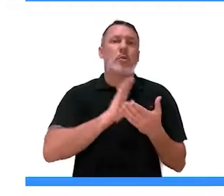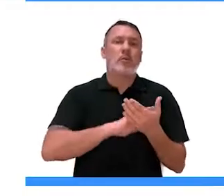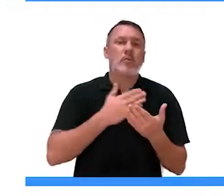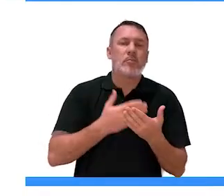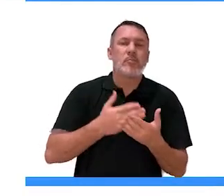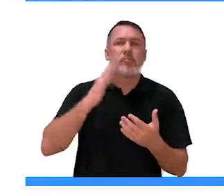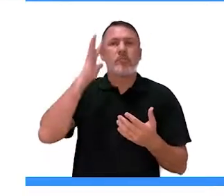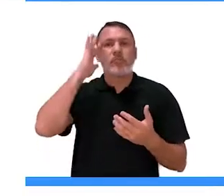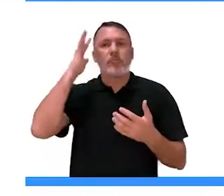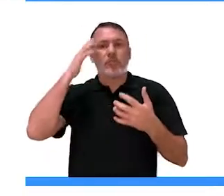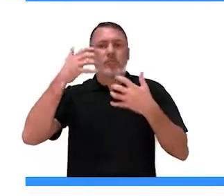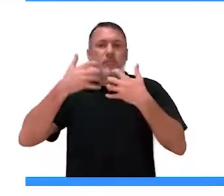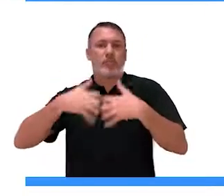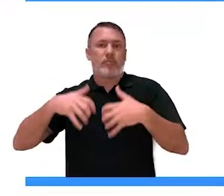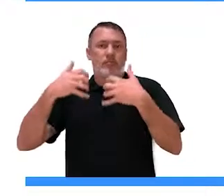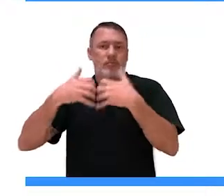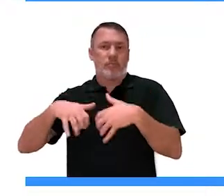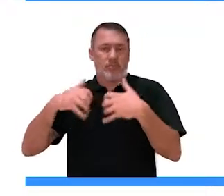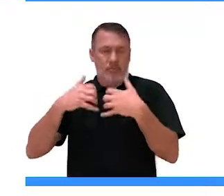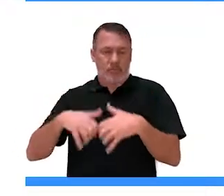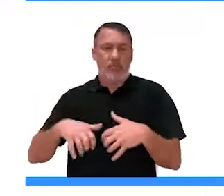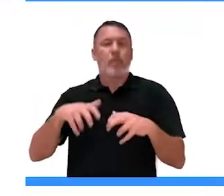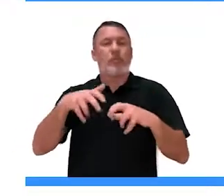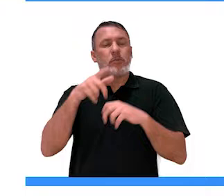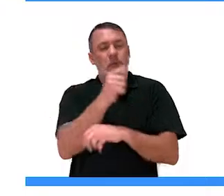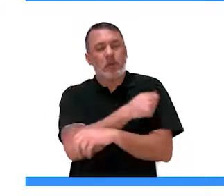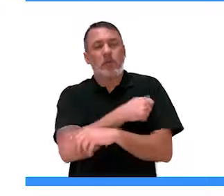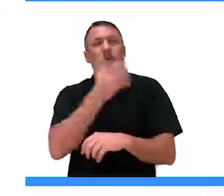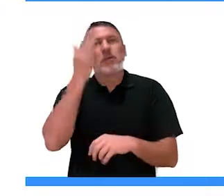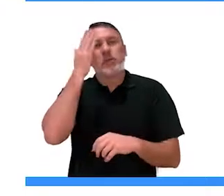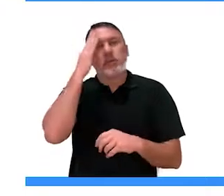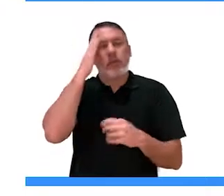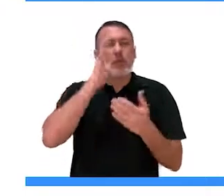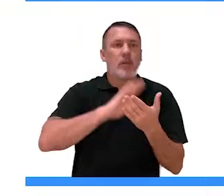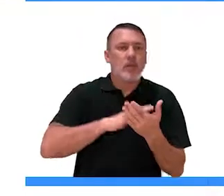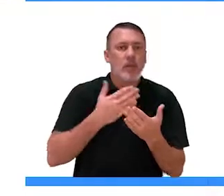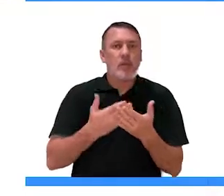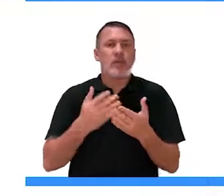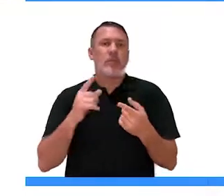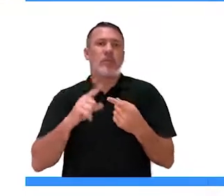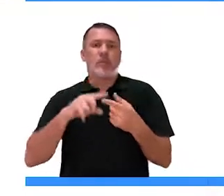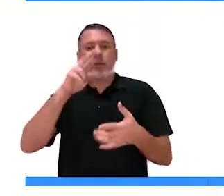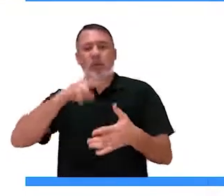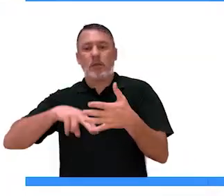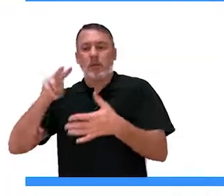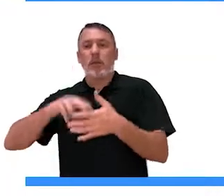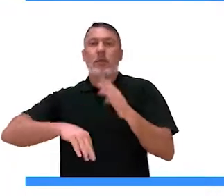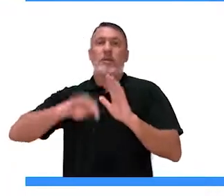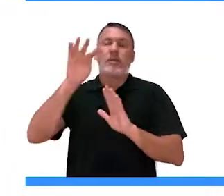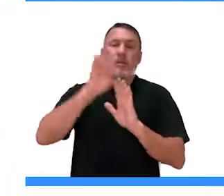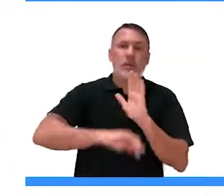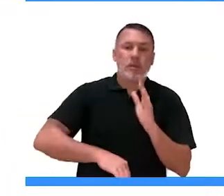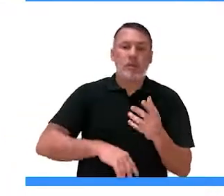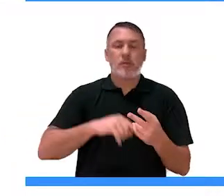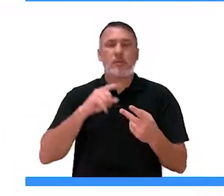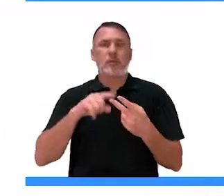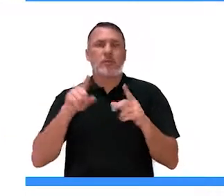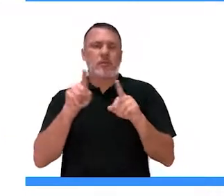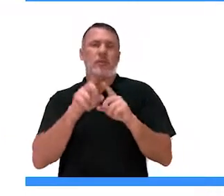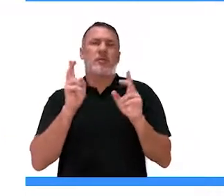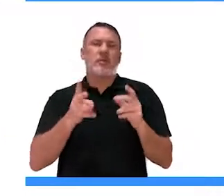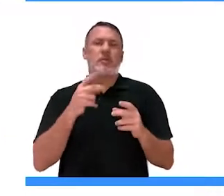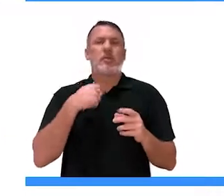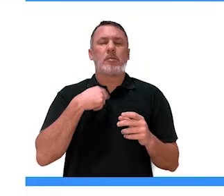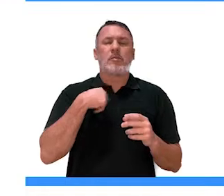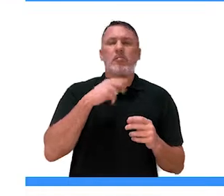para interpretação e raciocínio. Então, o aluno ele precisa saber interpretar, precisa ler o texto até o final. Eu